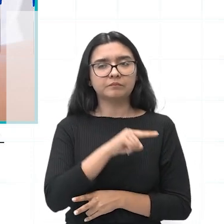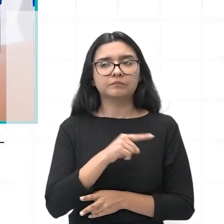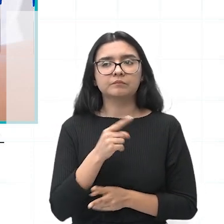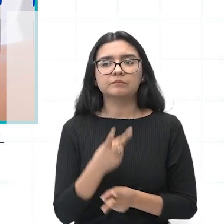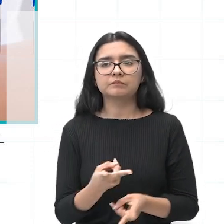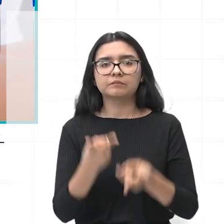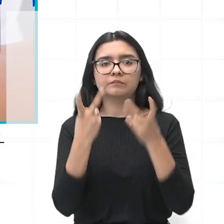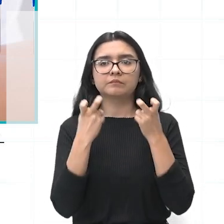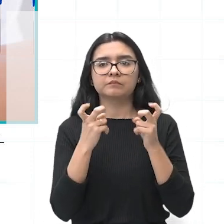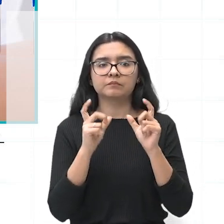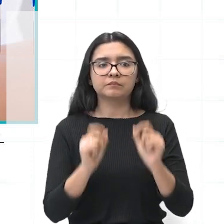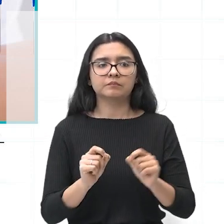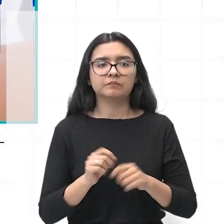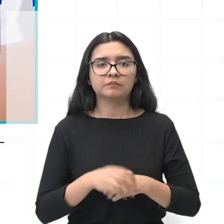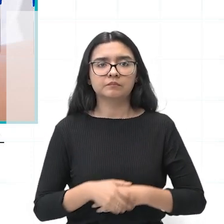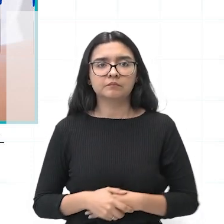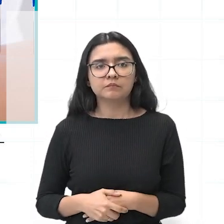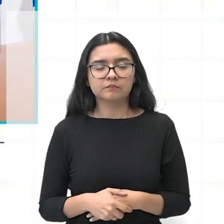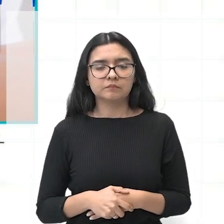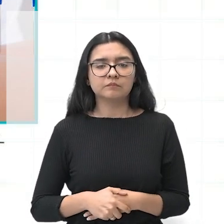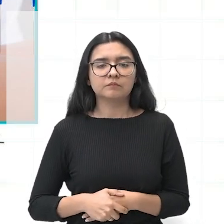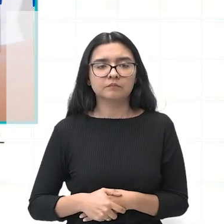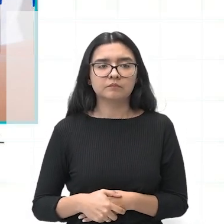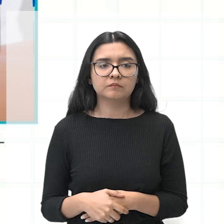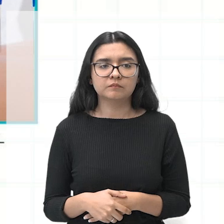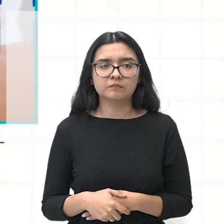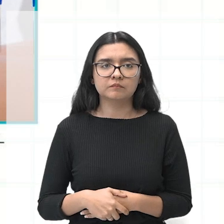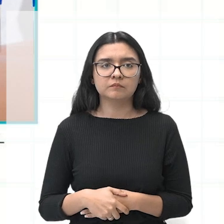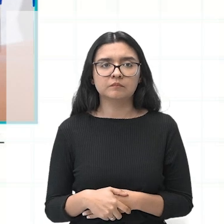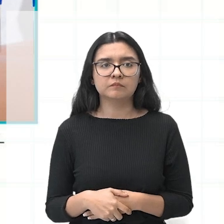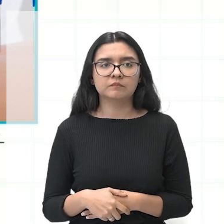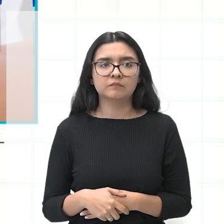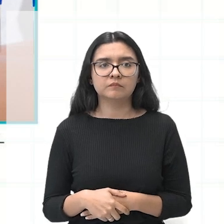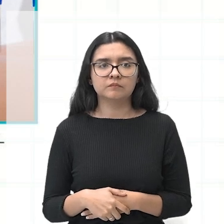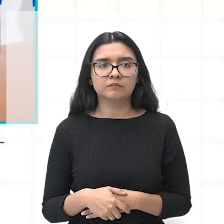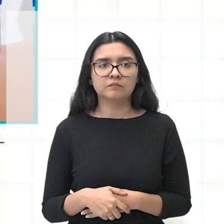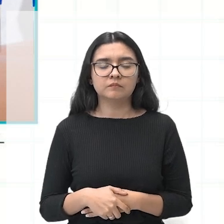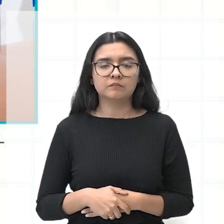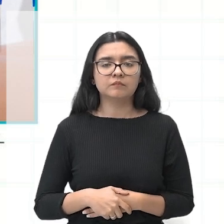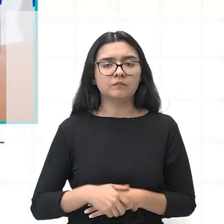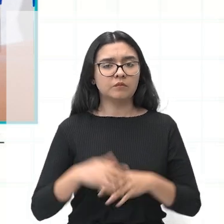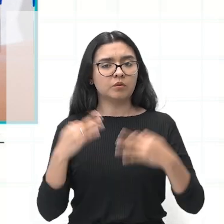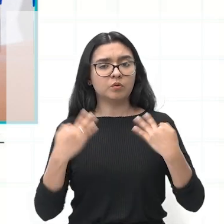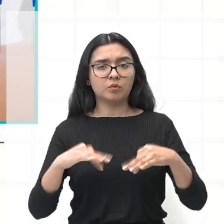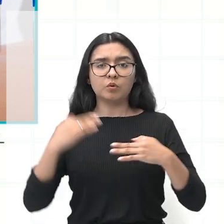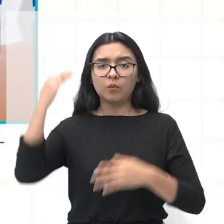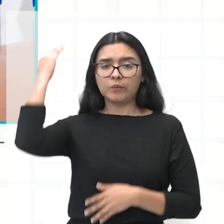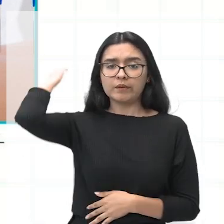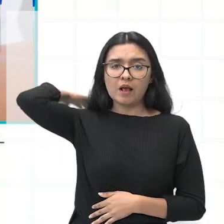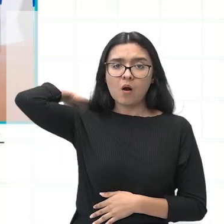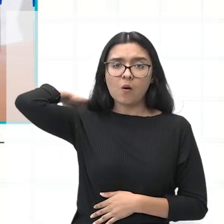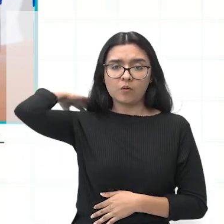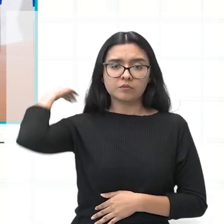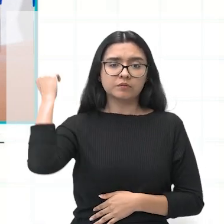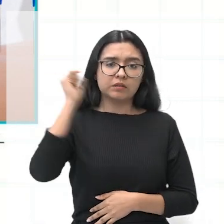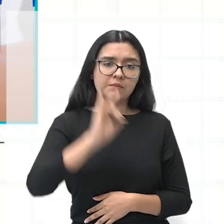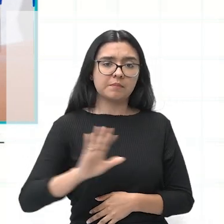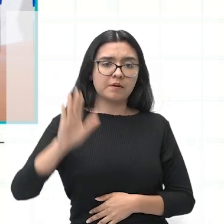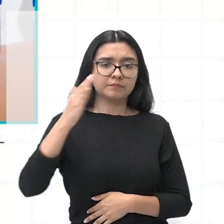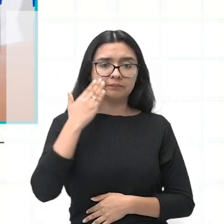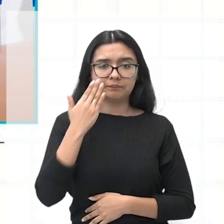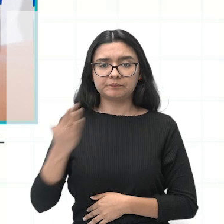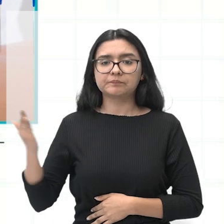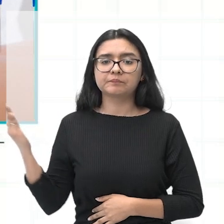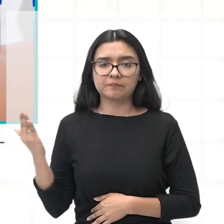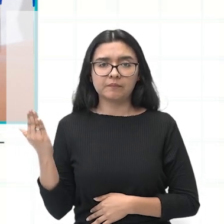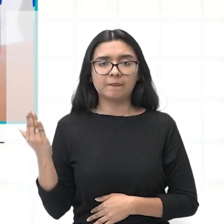analisar, esses desvios causam dor nas costas, né? Como as imagens mostram para a gente aí.